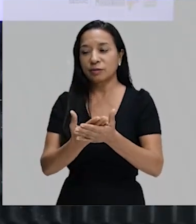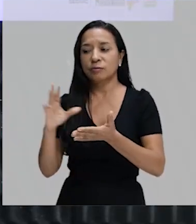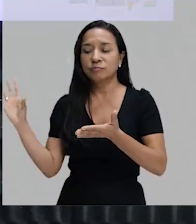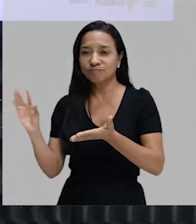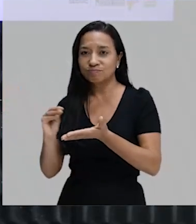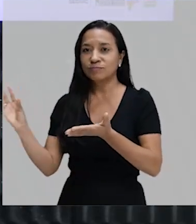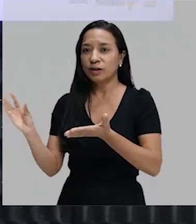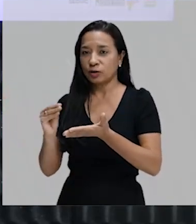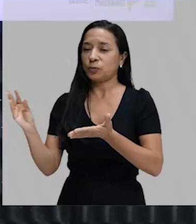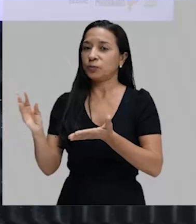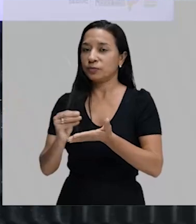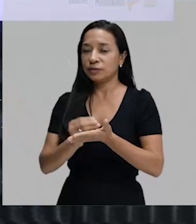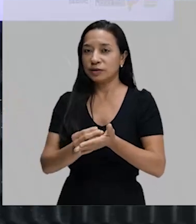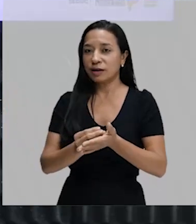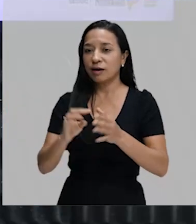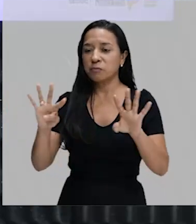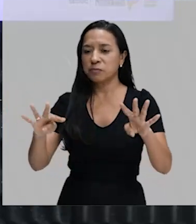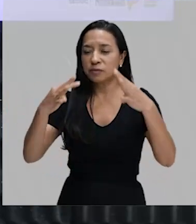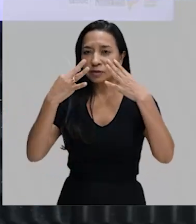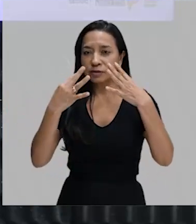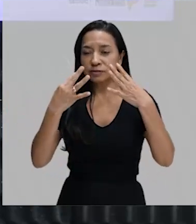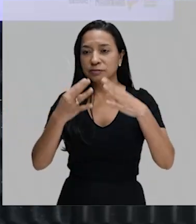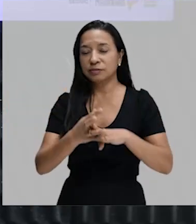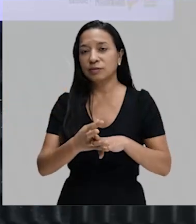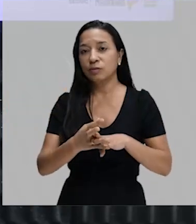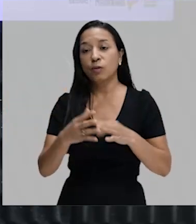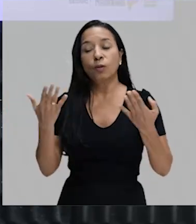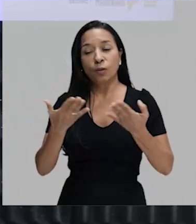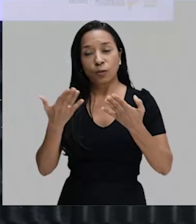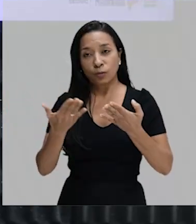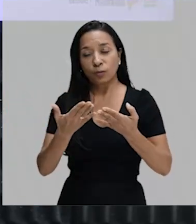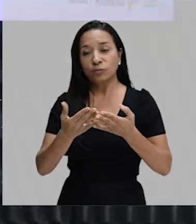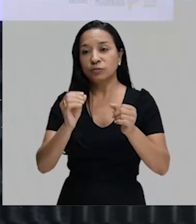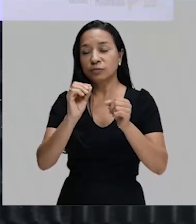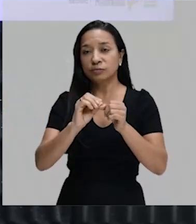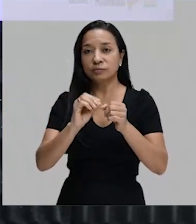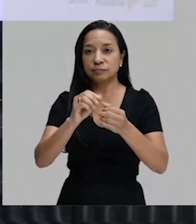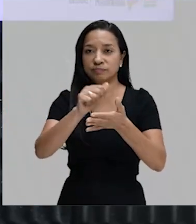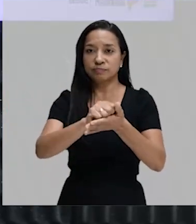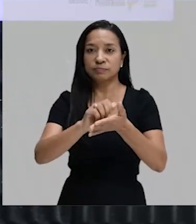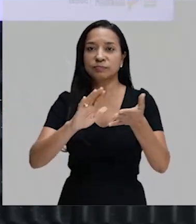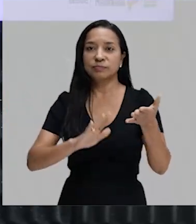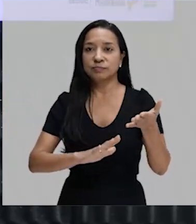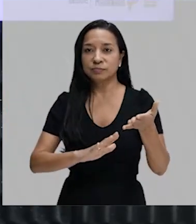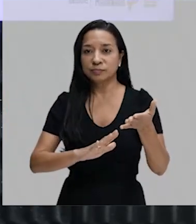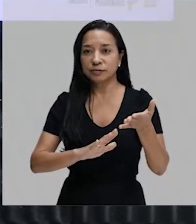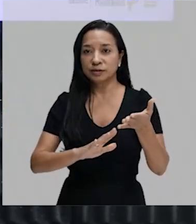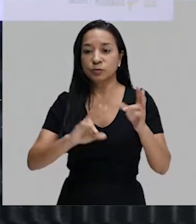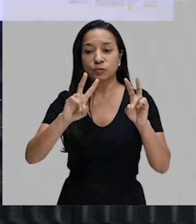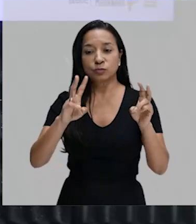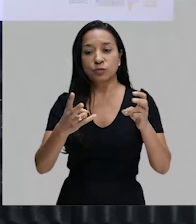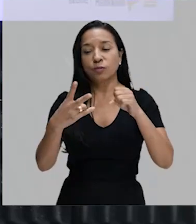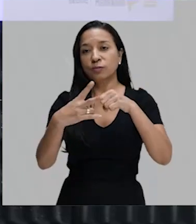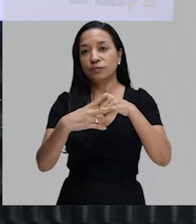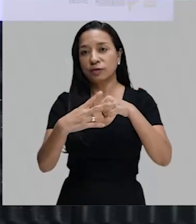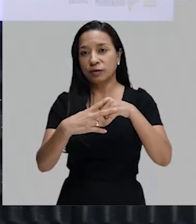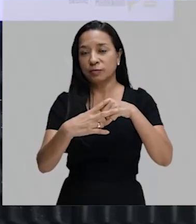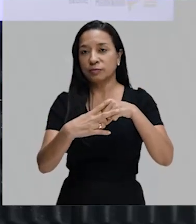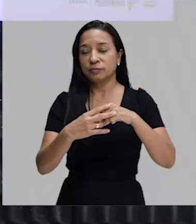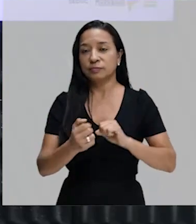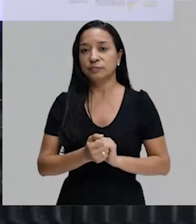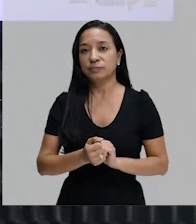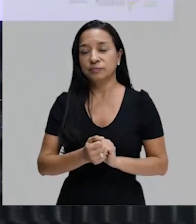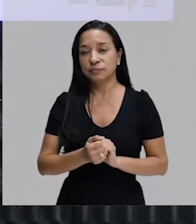prestar bastante atenção, porque hoje nós vamos resolver exercícios sobre verbos, tá,